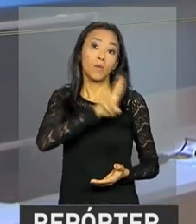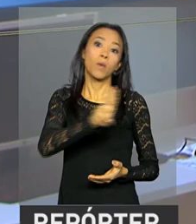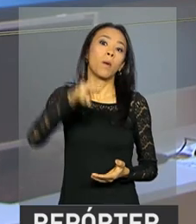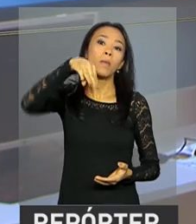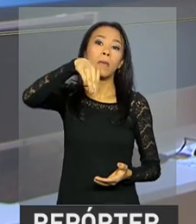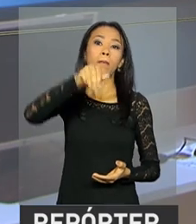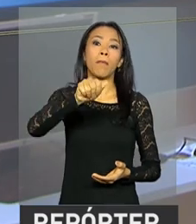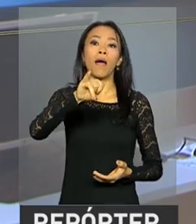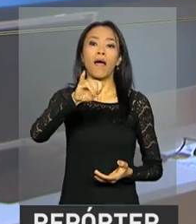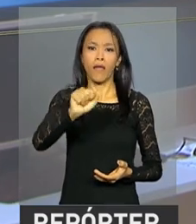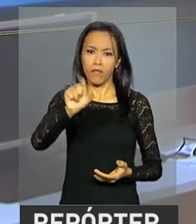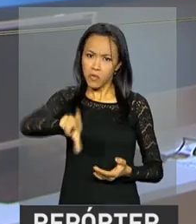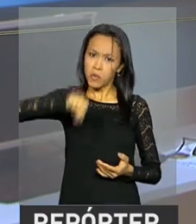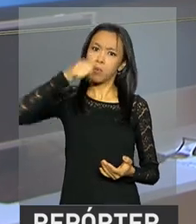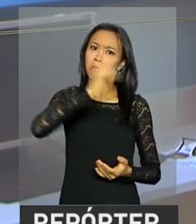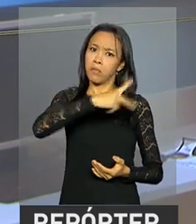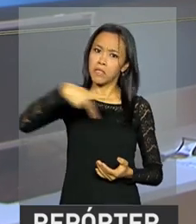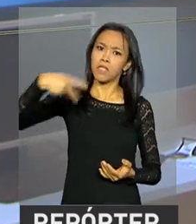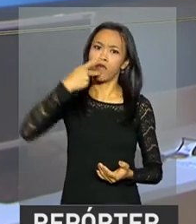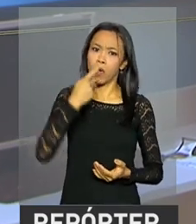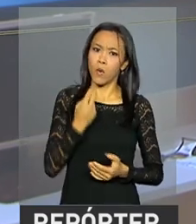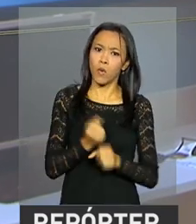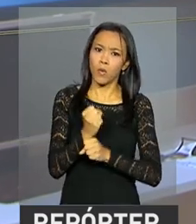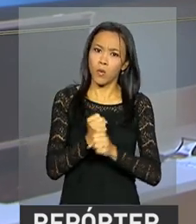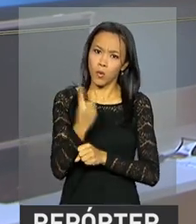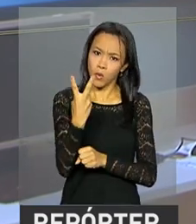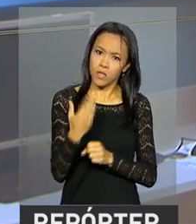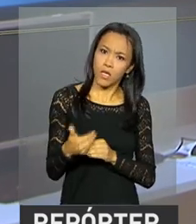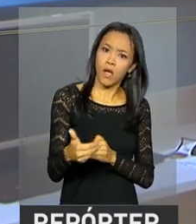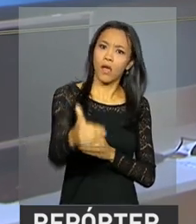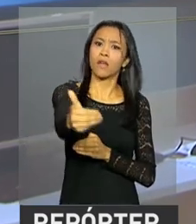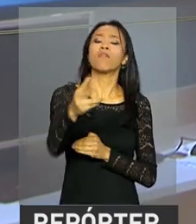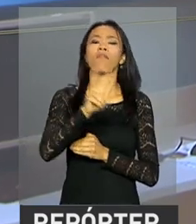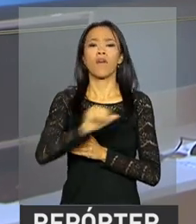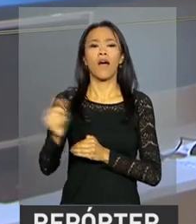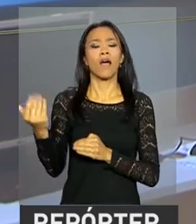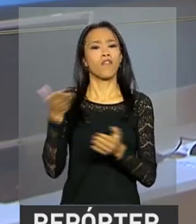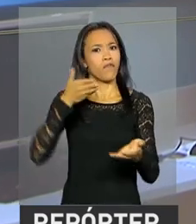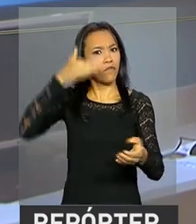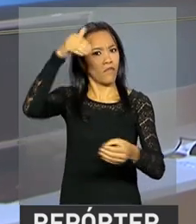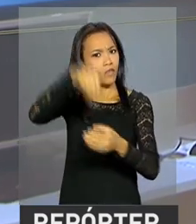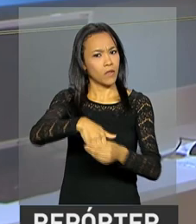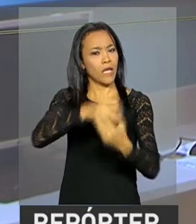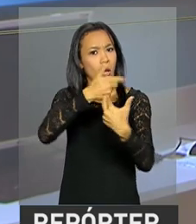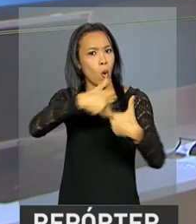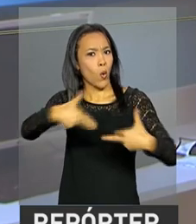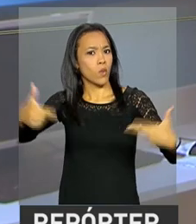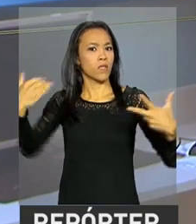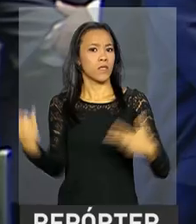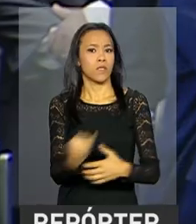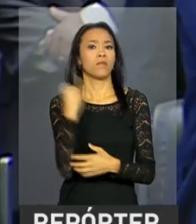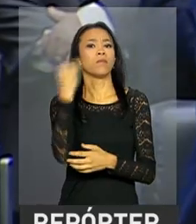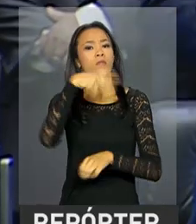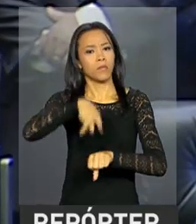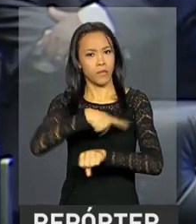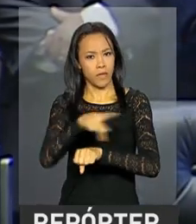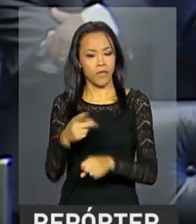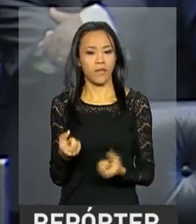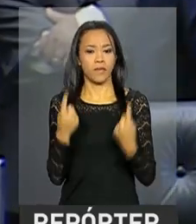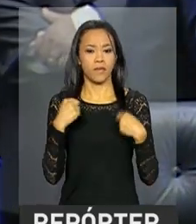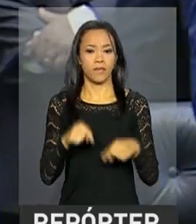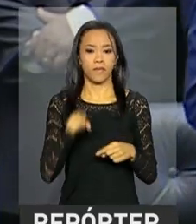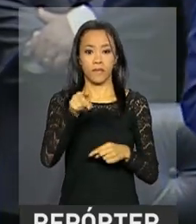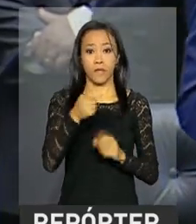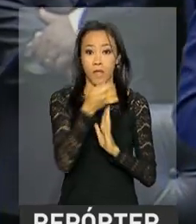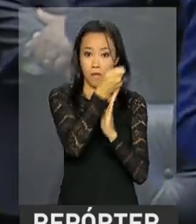Câmara confirmou que nos próximos doos A casa deve votar reformas importantes para o país a